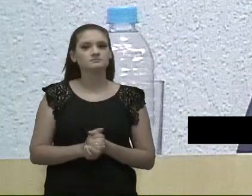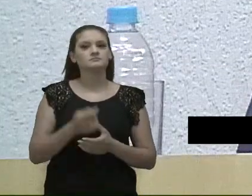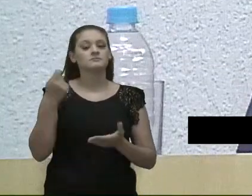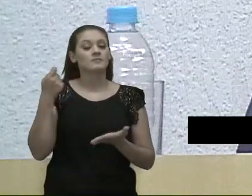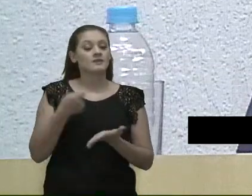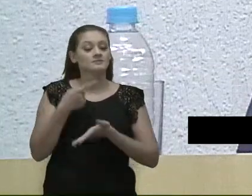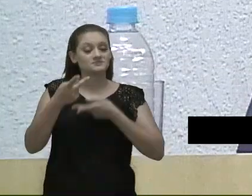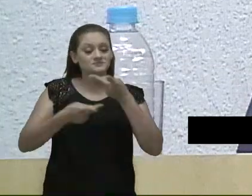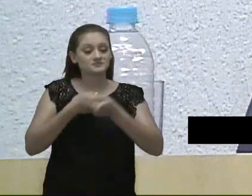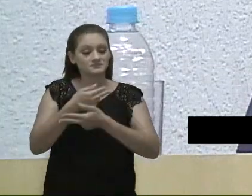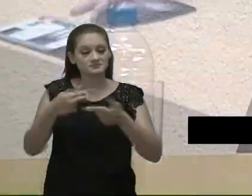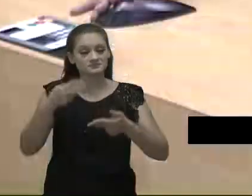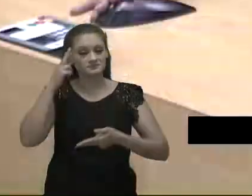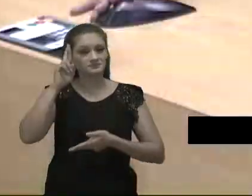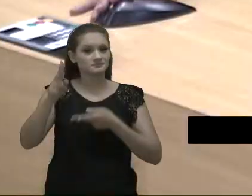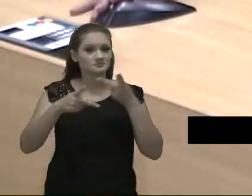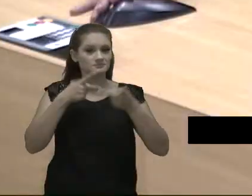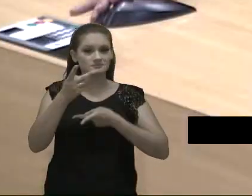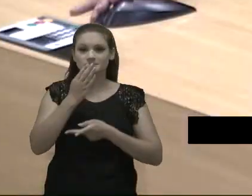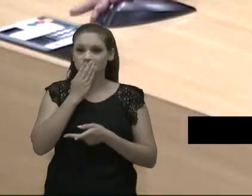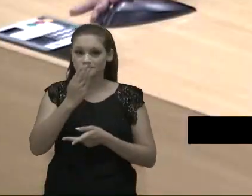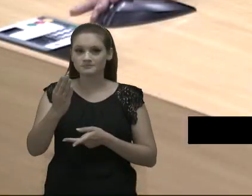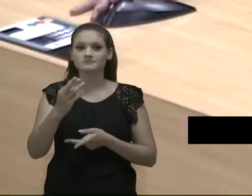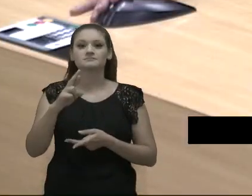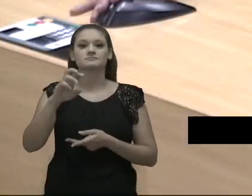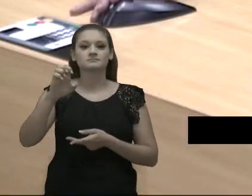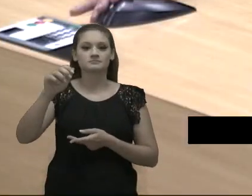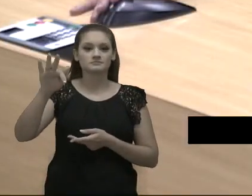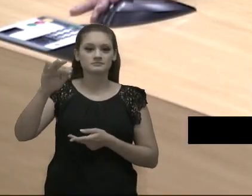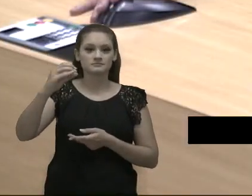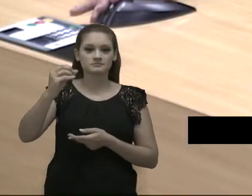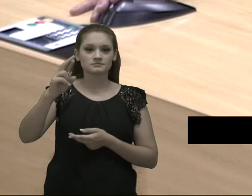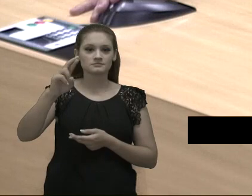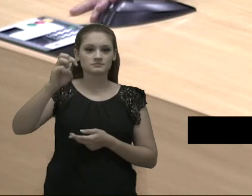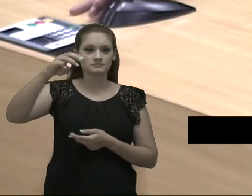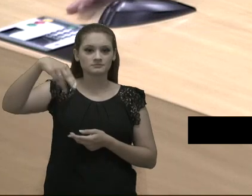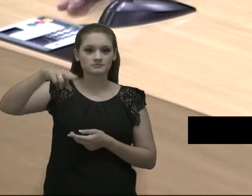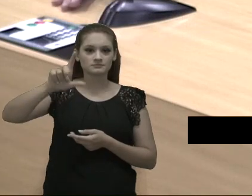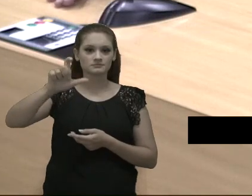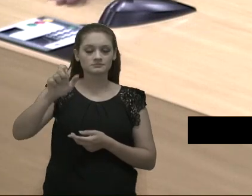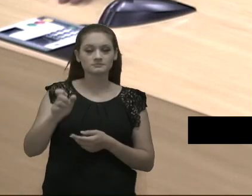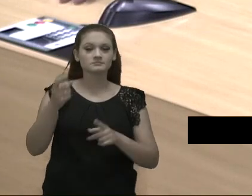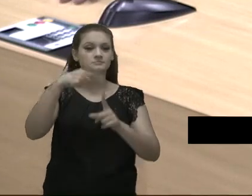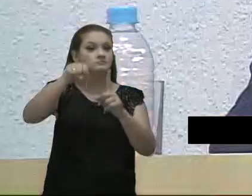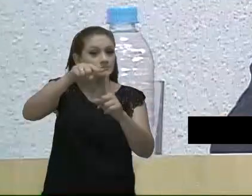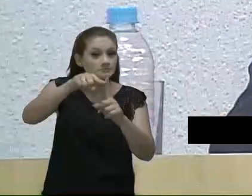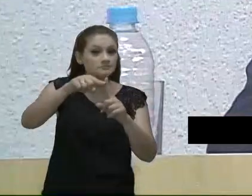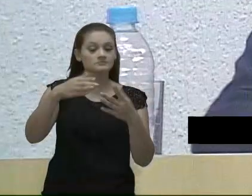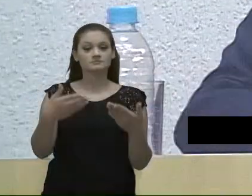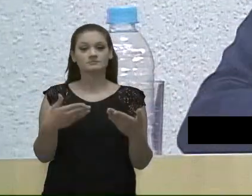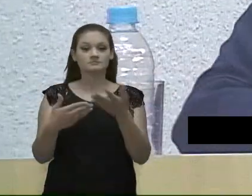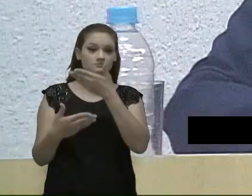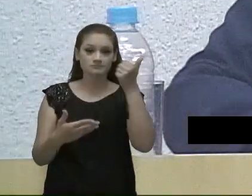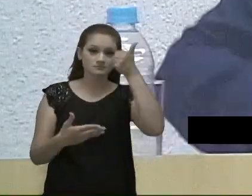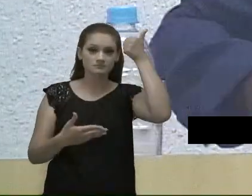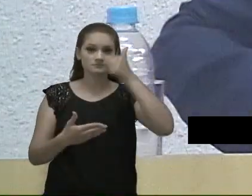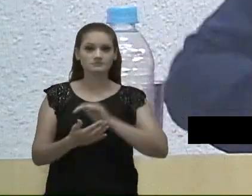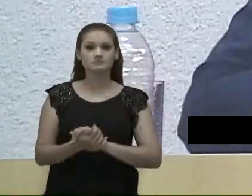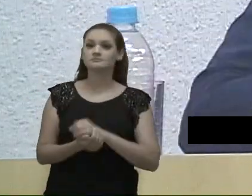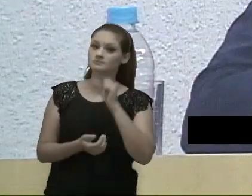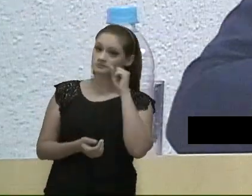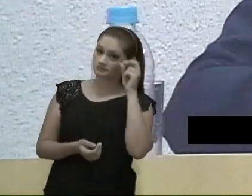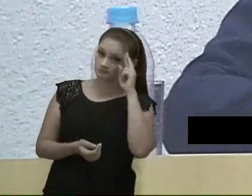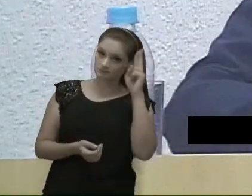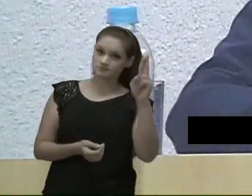que o senhor fez. Foi o que eu pedi. Reformule a pergunta de maneira objetiva, só isso. Então nós vamos reformular ela, tá? E se o senhor